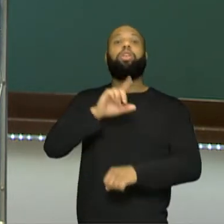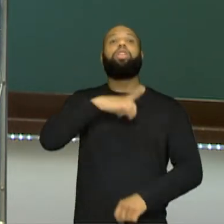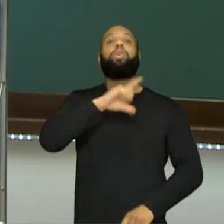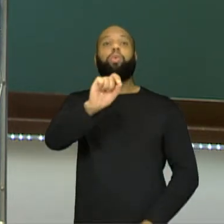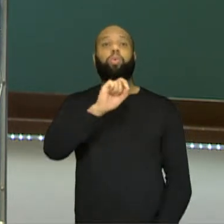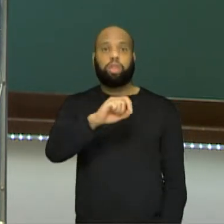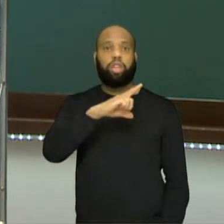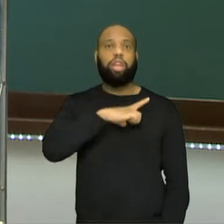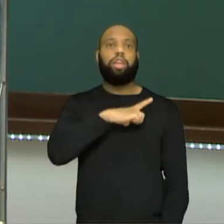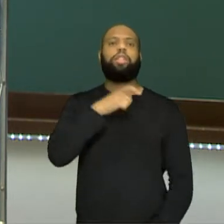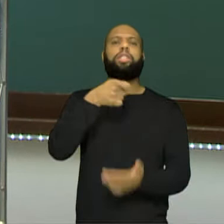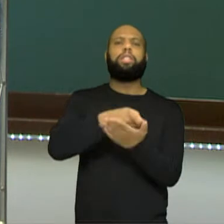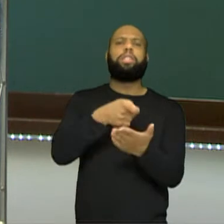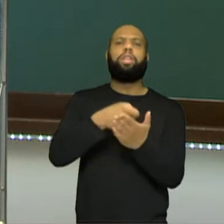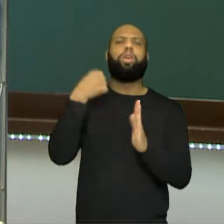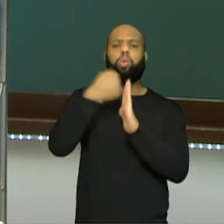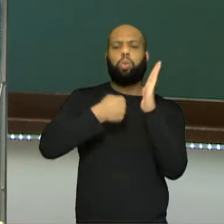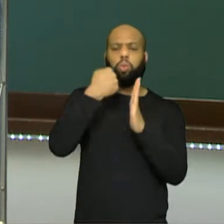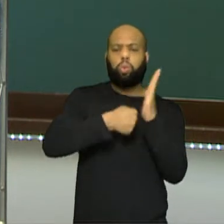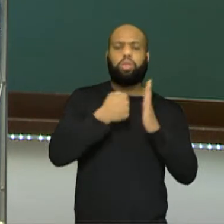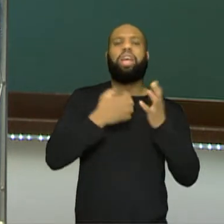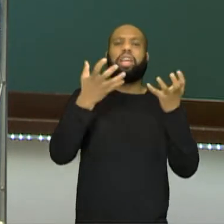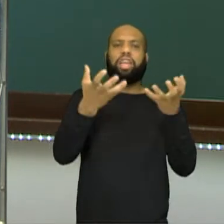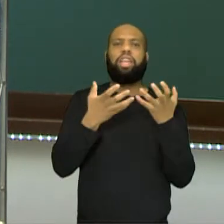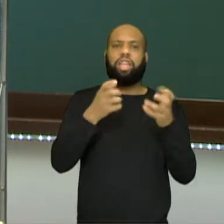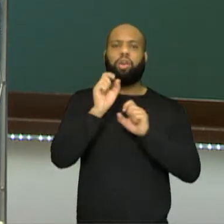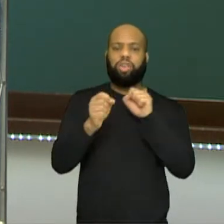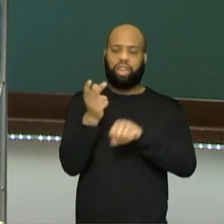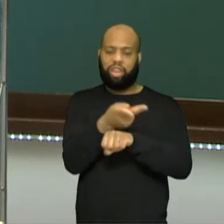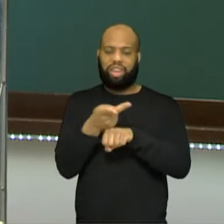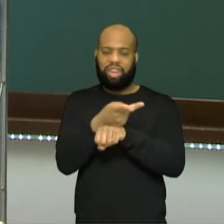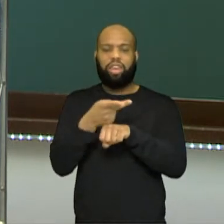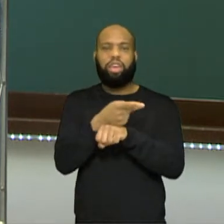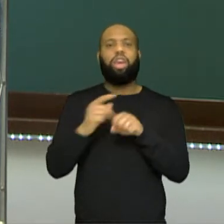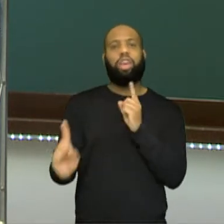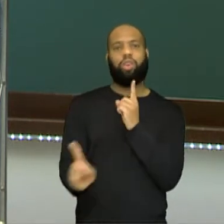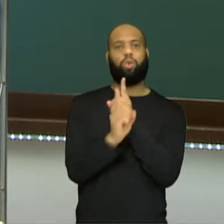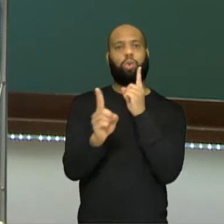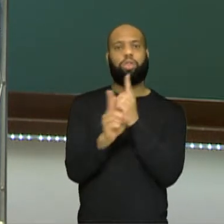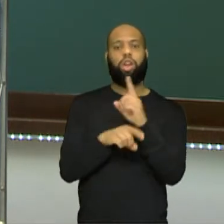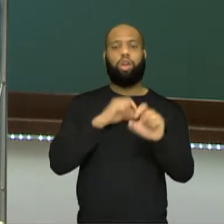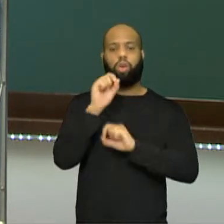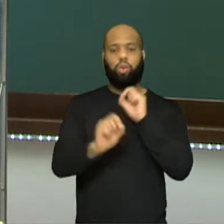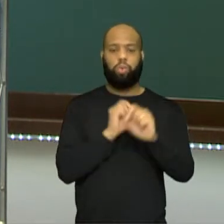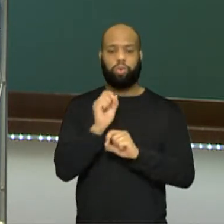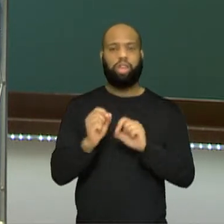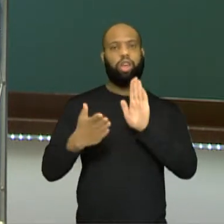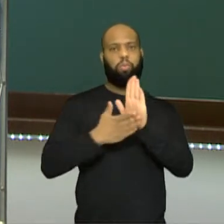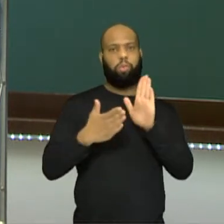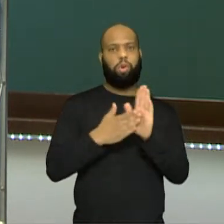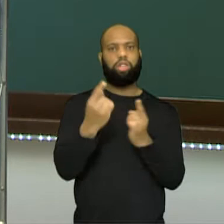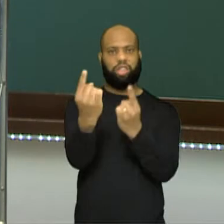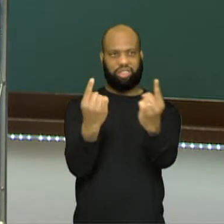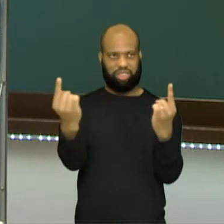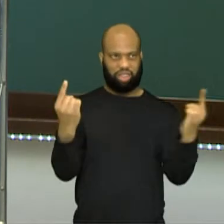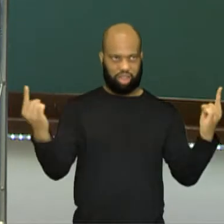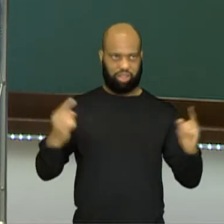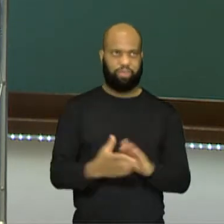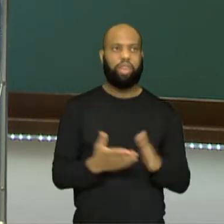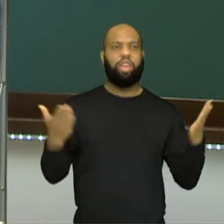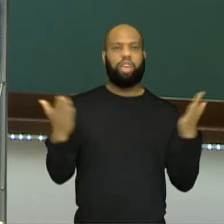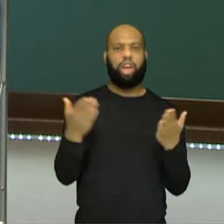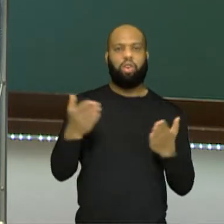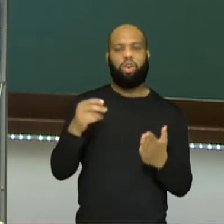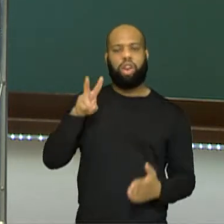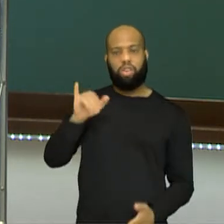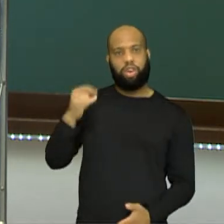essa reivindicação, né? Essa busca por evidenciar a nossa própria proposta individual. Então vamos parar